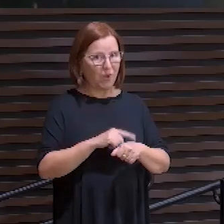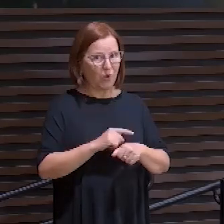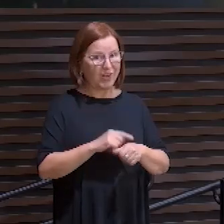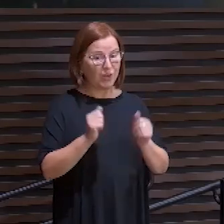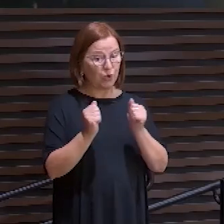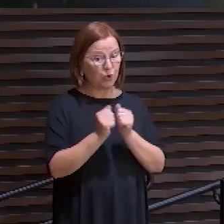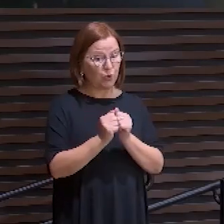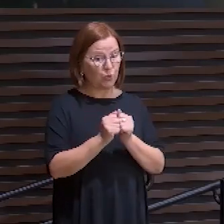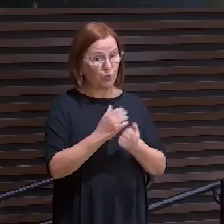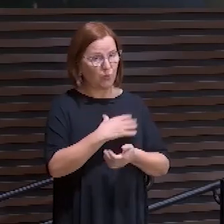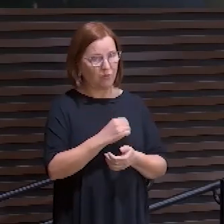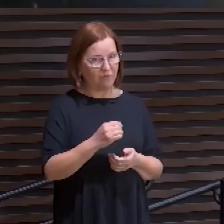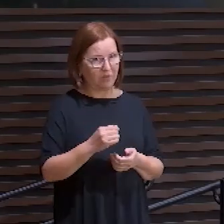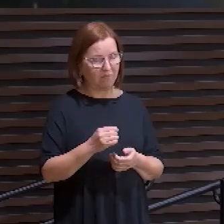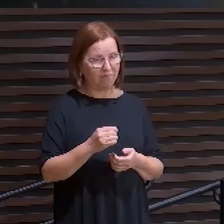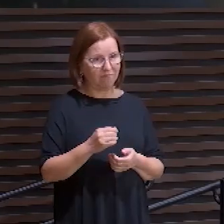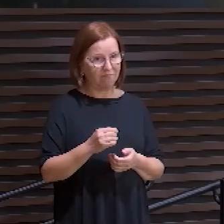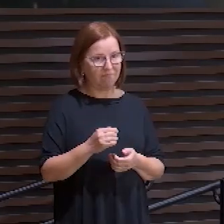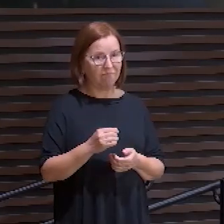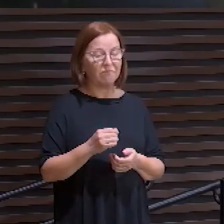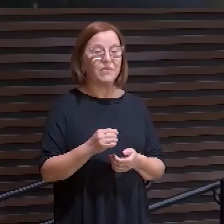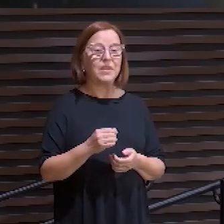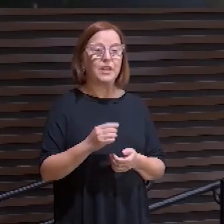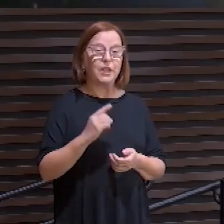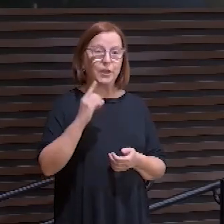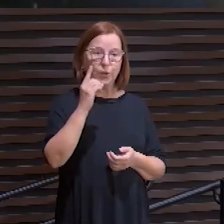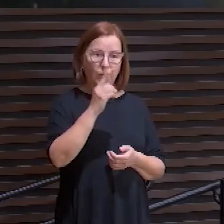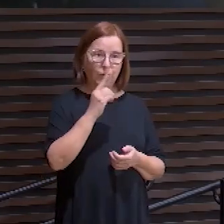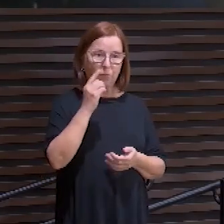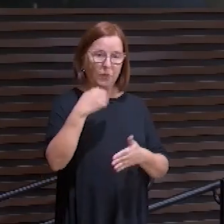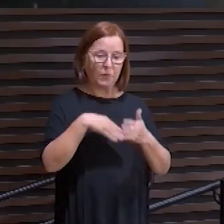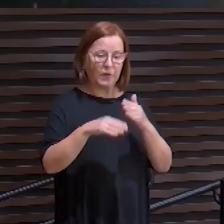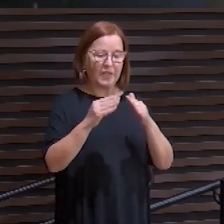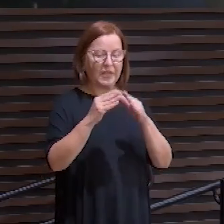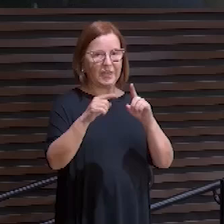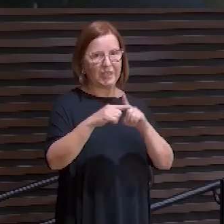Afora do domingo, que ele dedicava à igreja e à família.